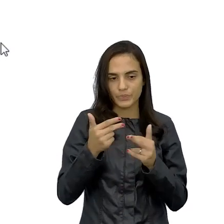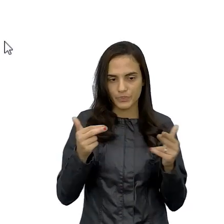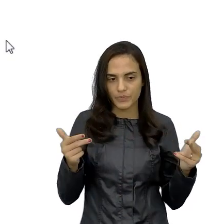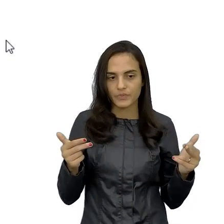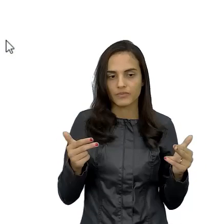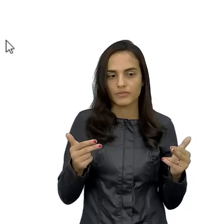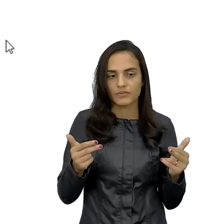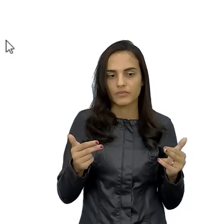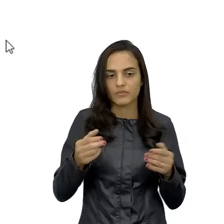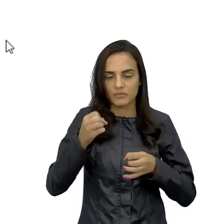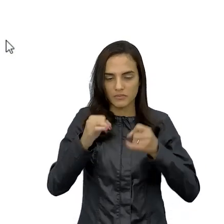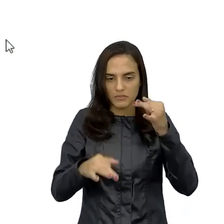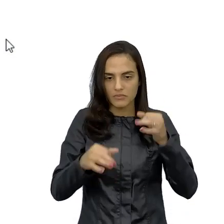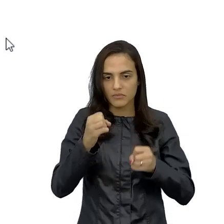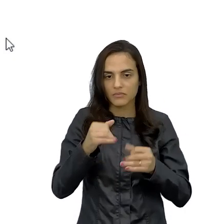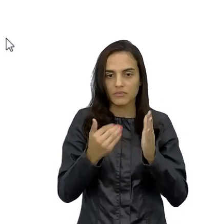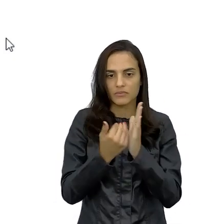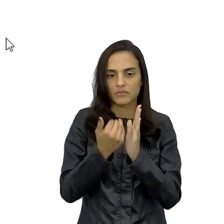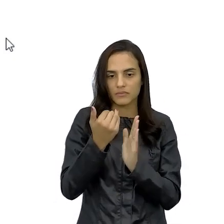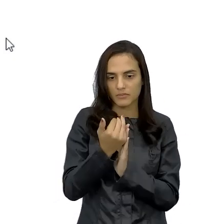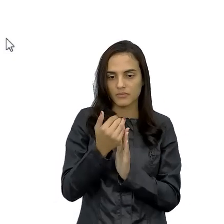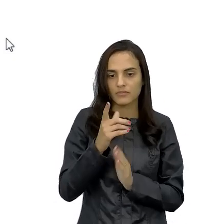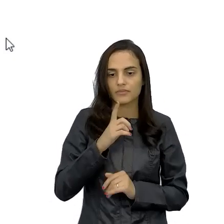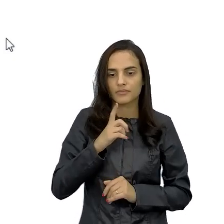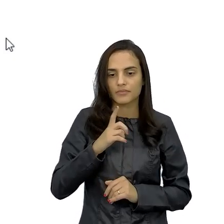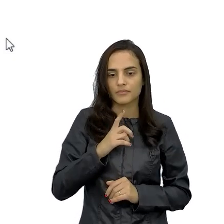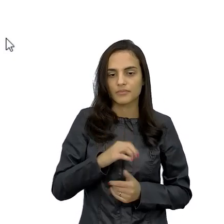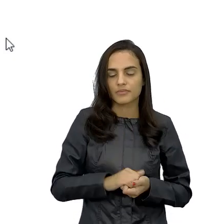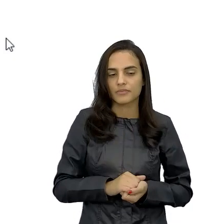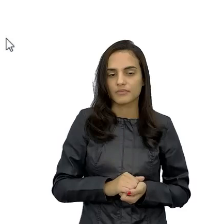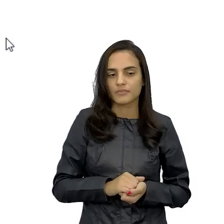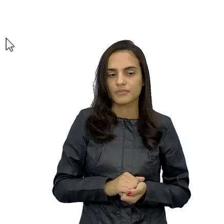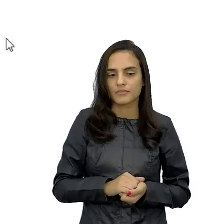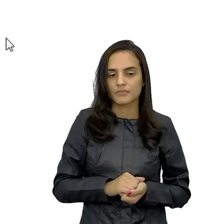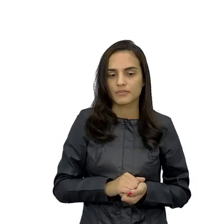aqui, eu ainda fiz mais do que estava aqui no comentário